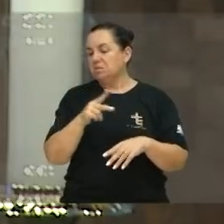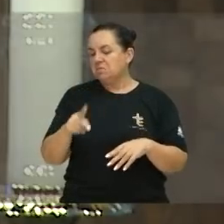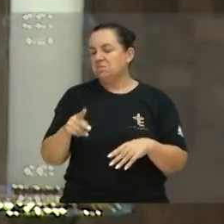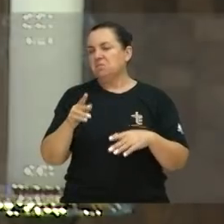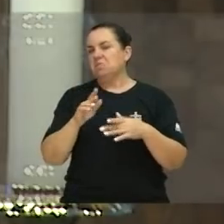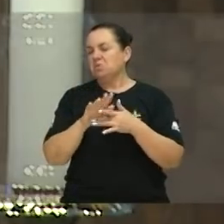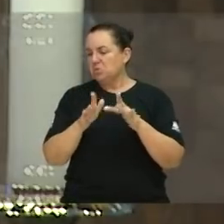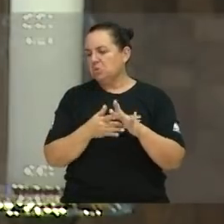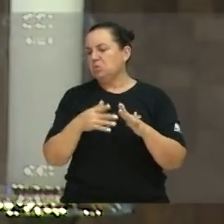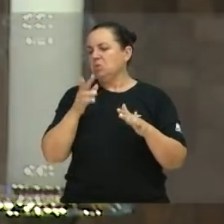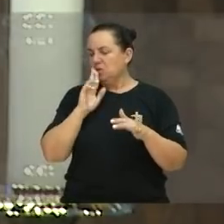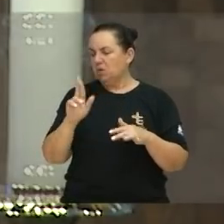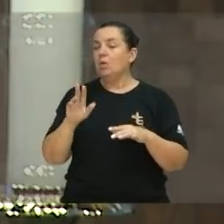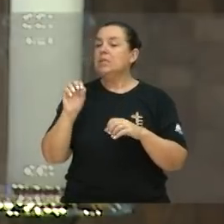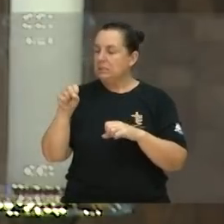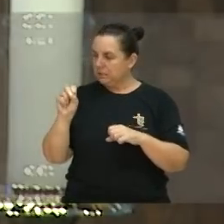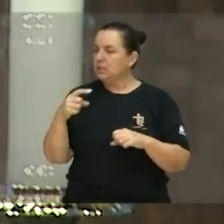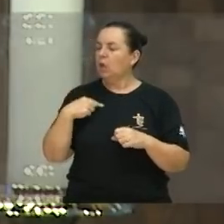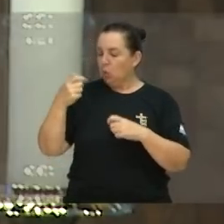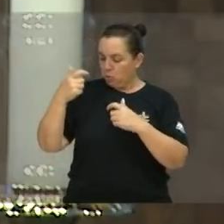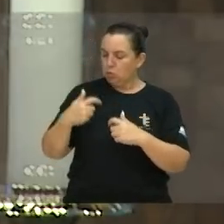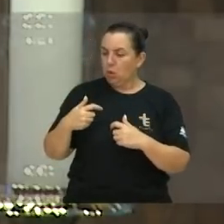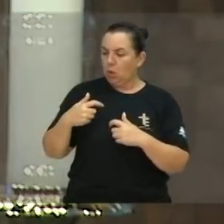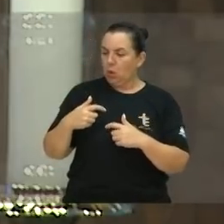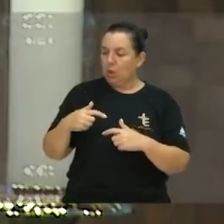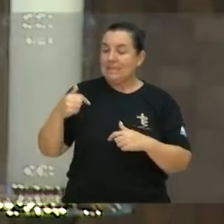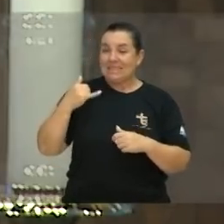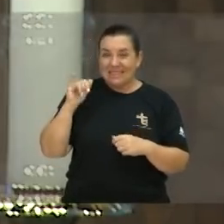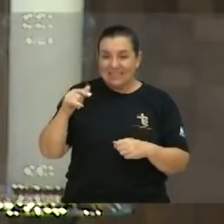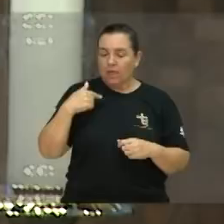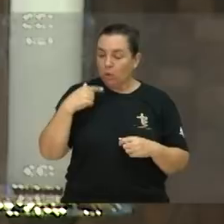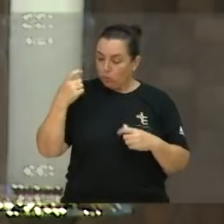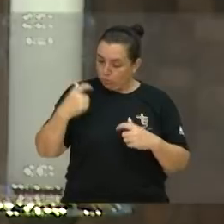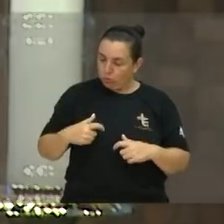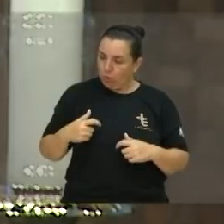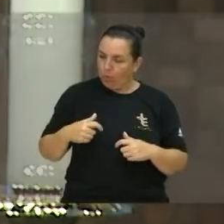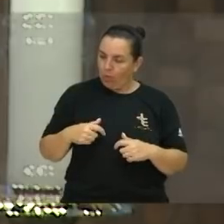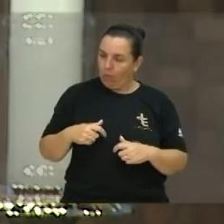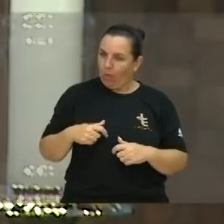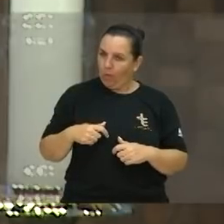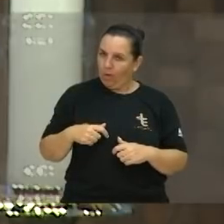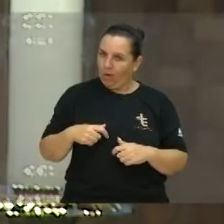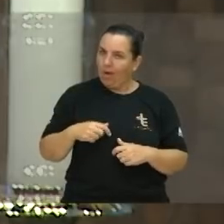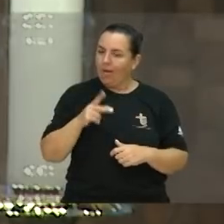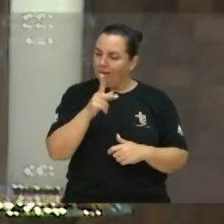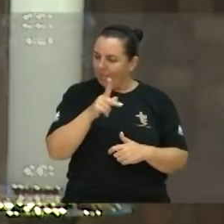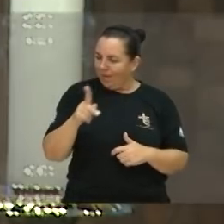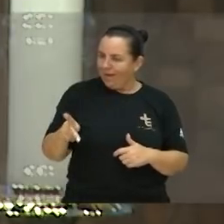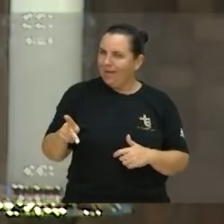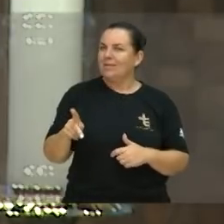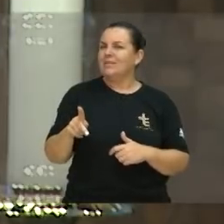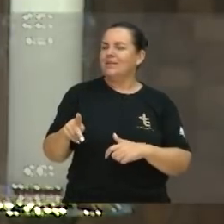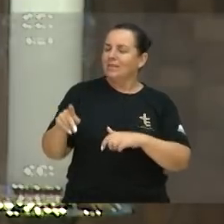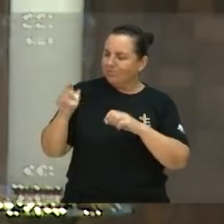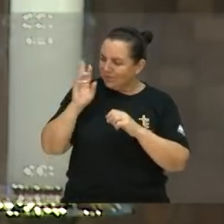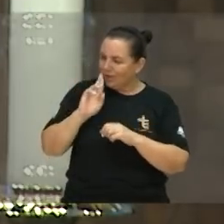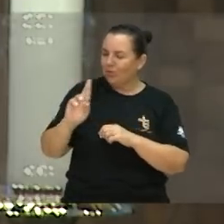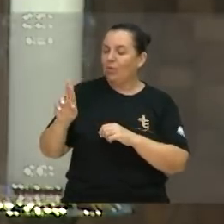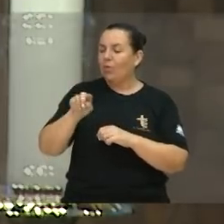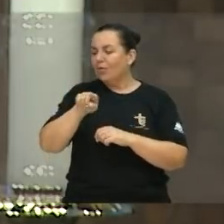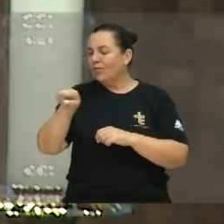pois eu sou se portanto eu mestre o senhor vos lavei os pés também